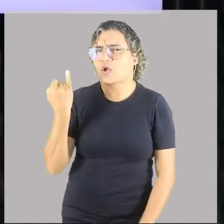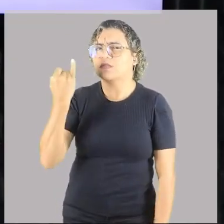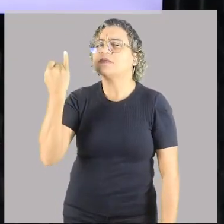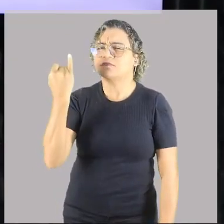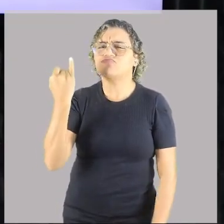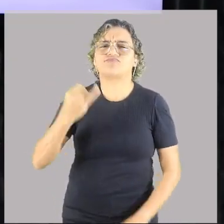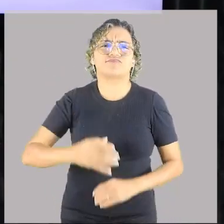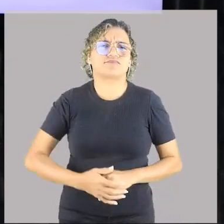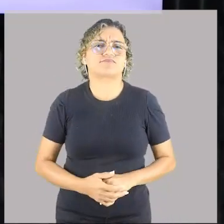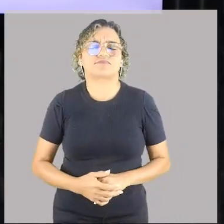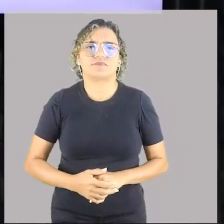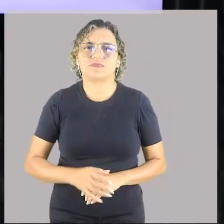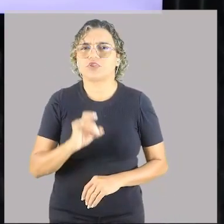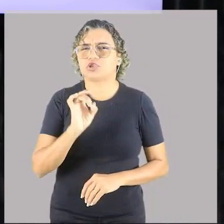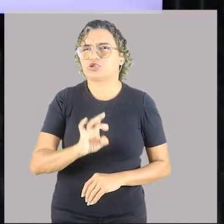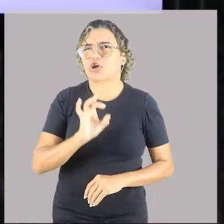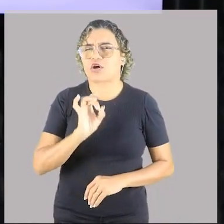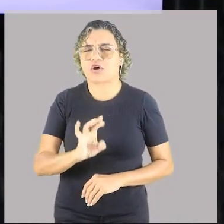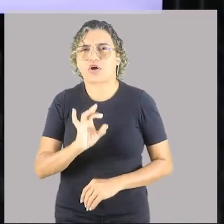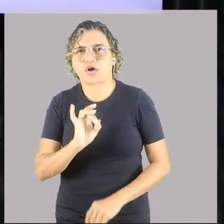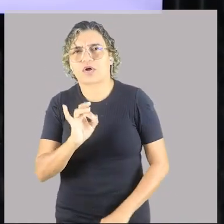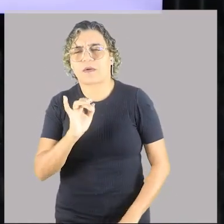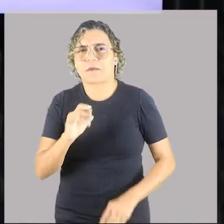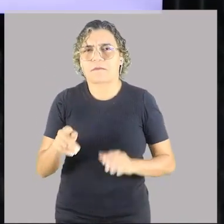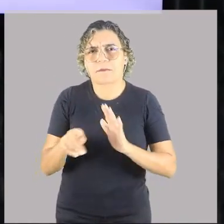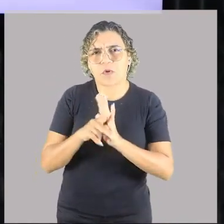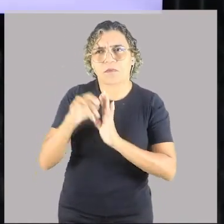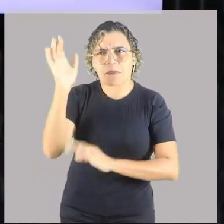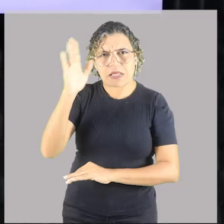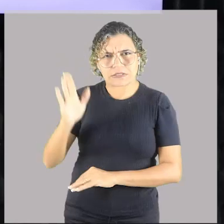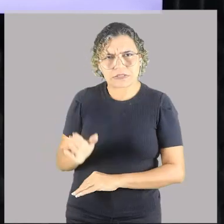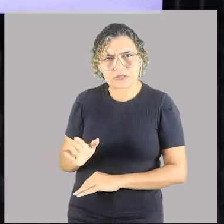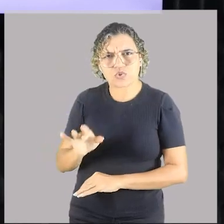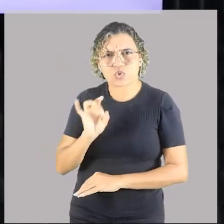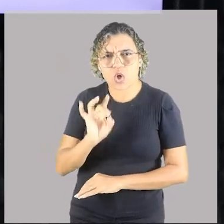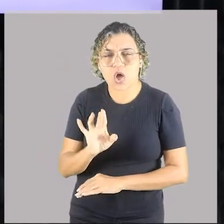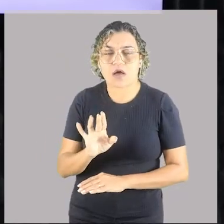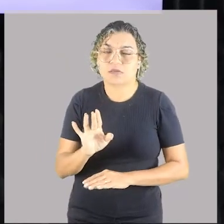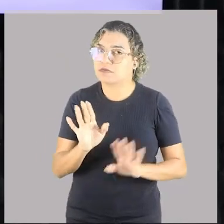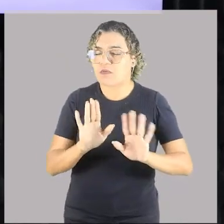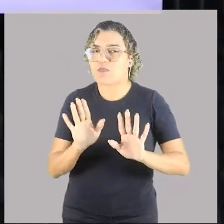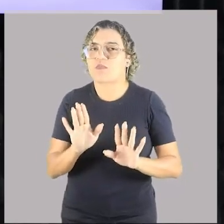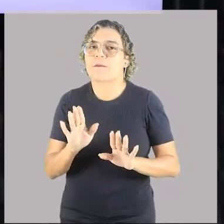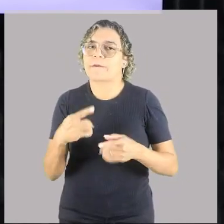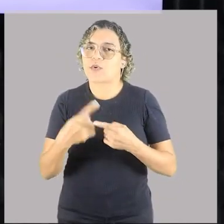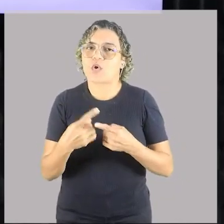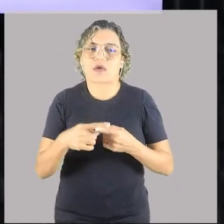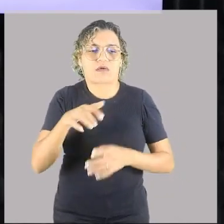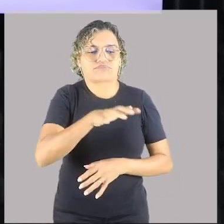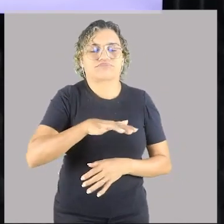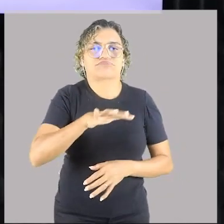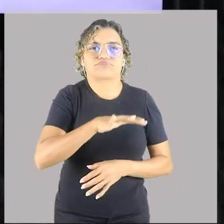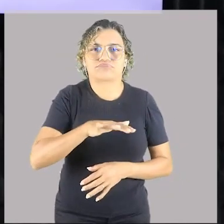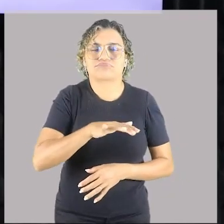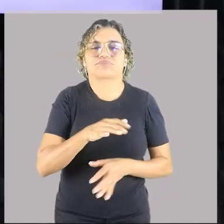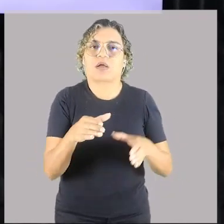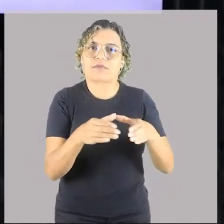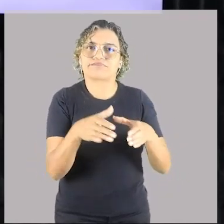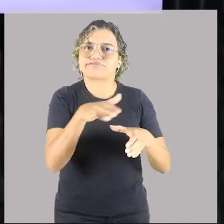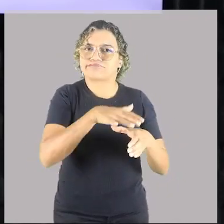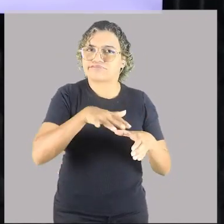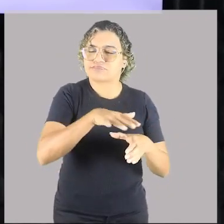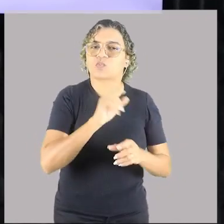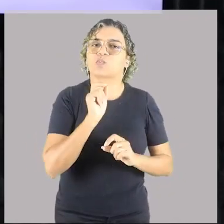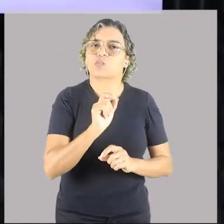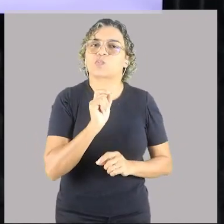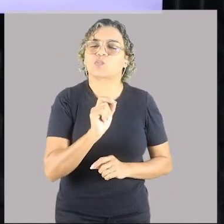gargalos. Isso não é apenas, do Brasil. Porque a gente sabe que um dos setores que, de certa forma,